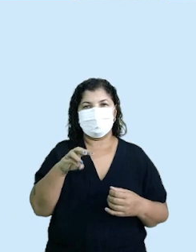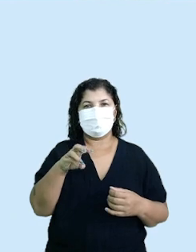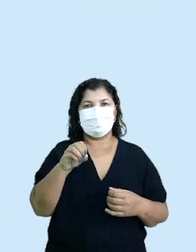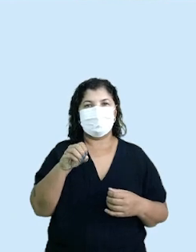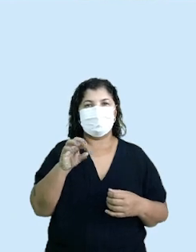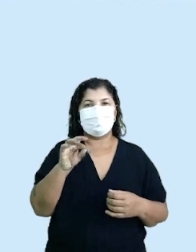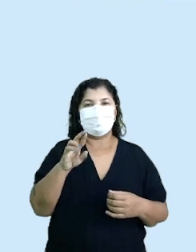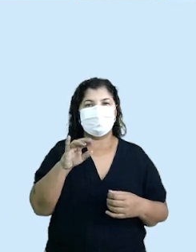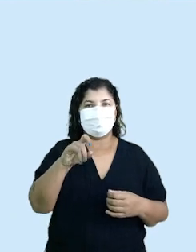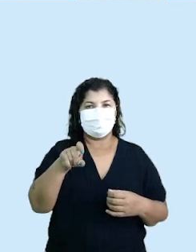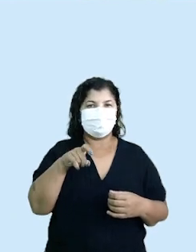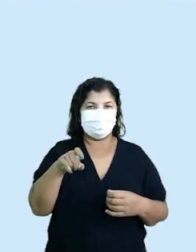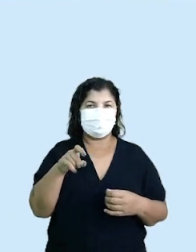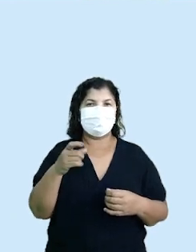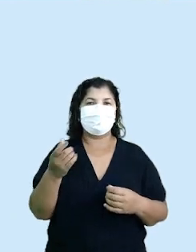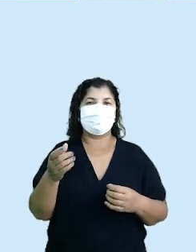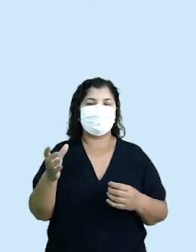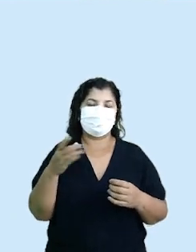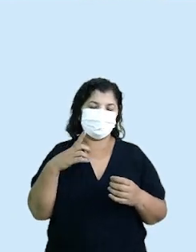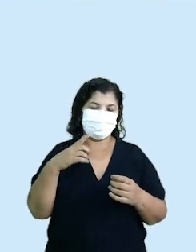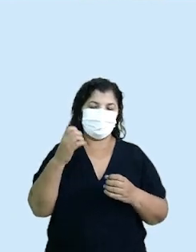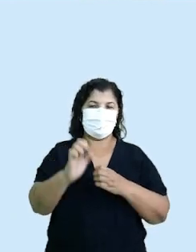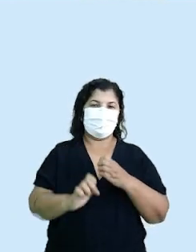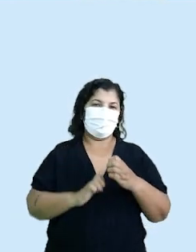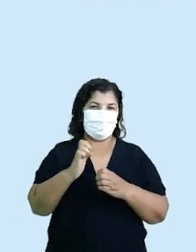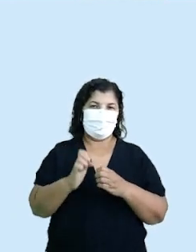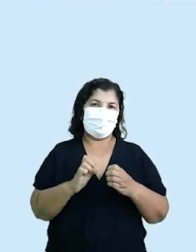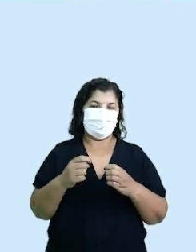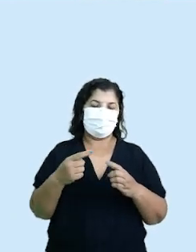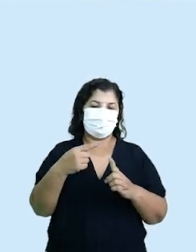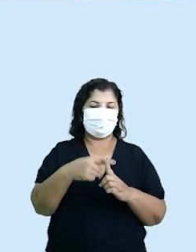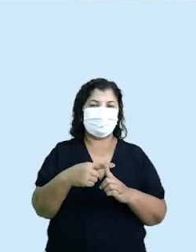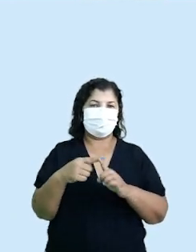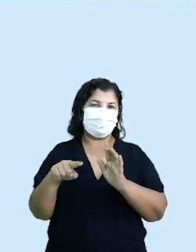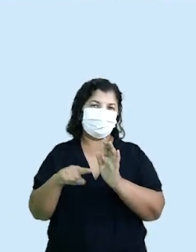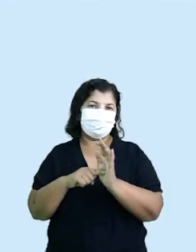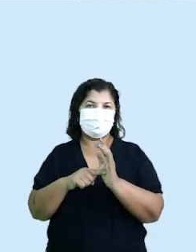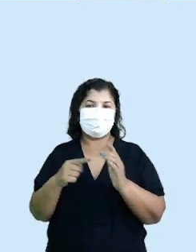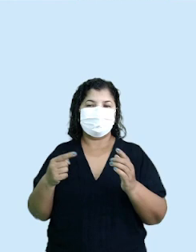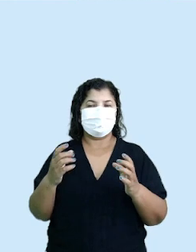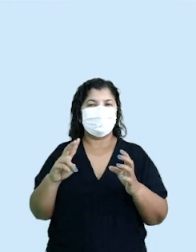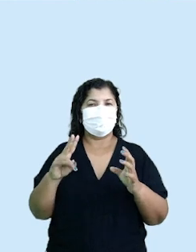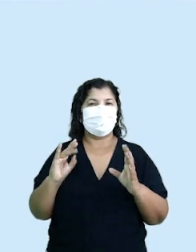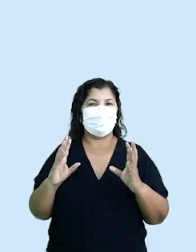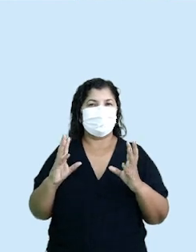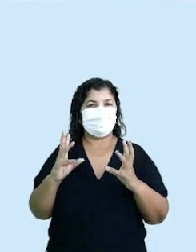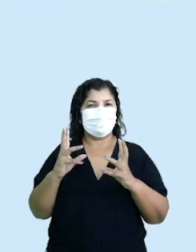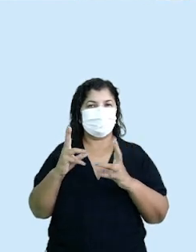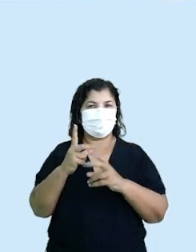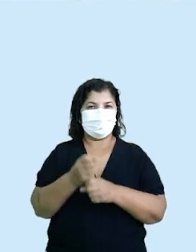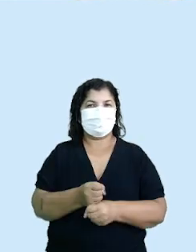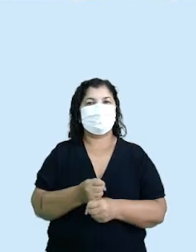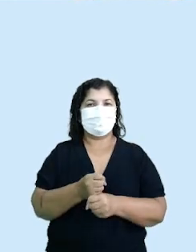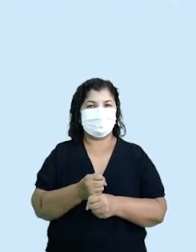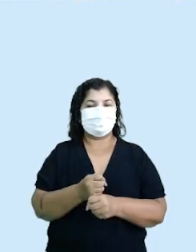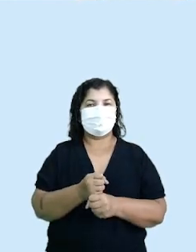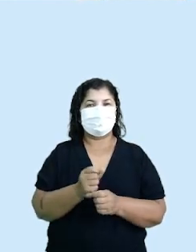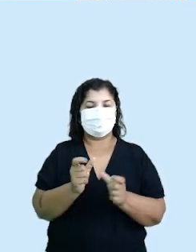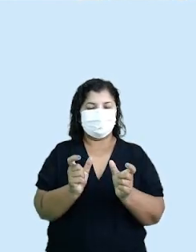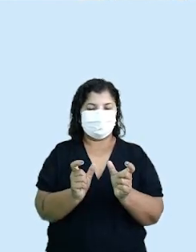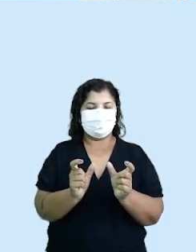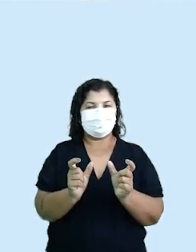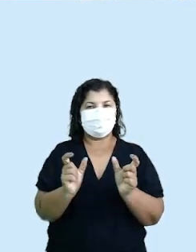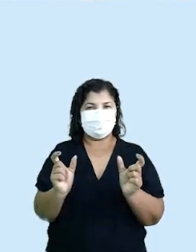que empurra os elétrons do polo negativo para o positivo, eles vão se somando de uma pilha para outra. De forma que, se